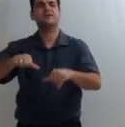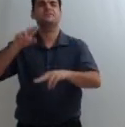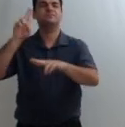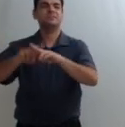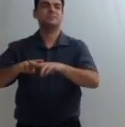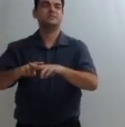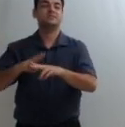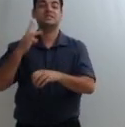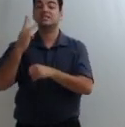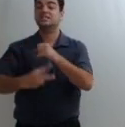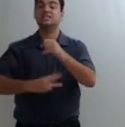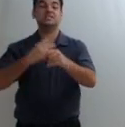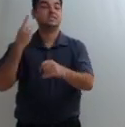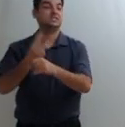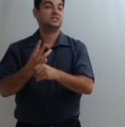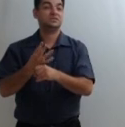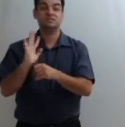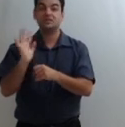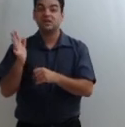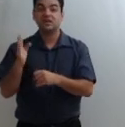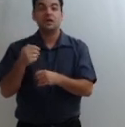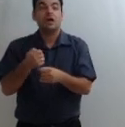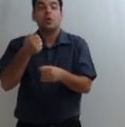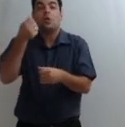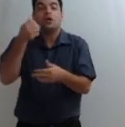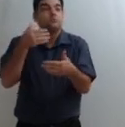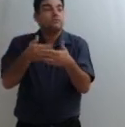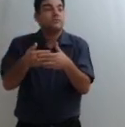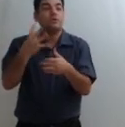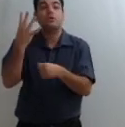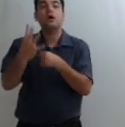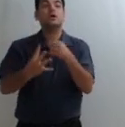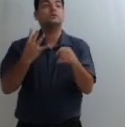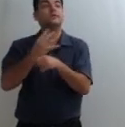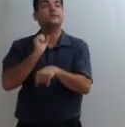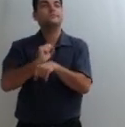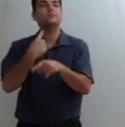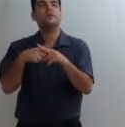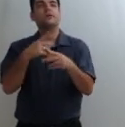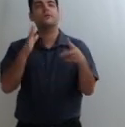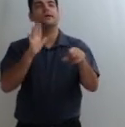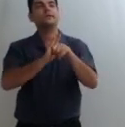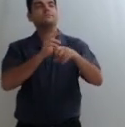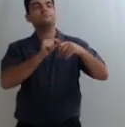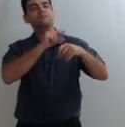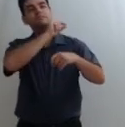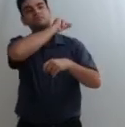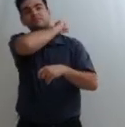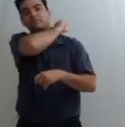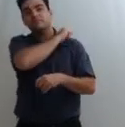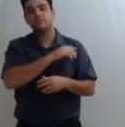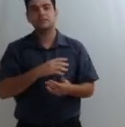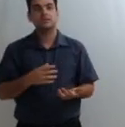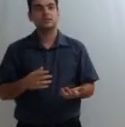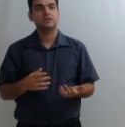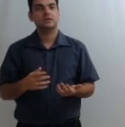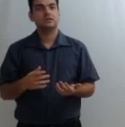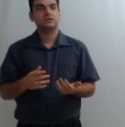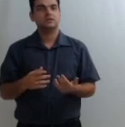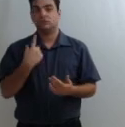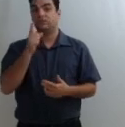meses, vai projetar uns 4 anos para ser julgado por um crime que aconteceu há 8 anos atrás. Grave, grave, não estou dizendo que não é grave.